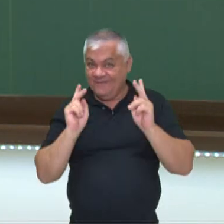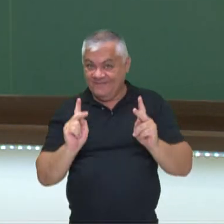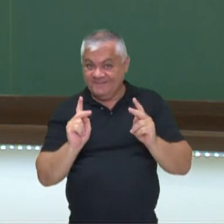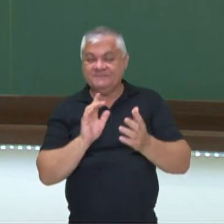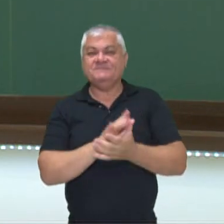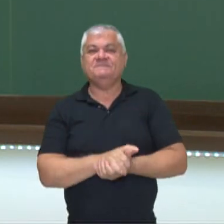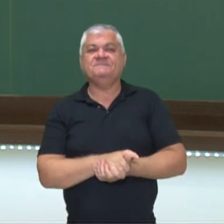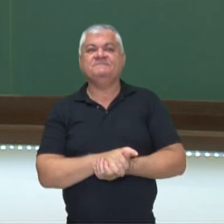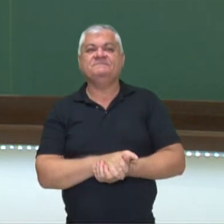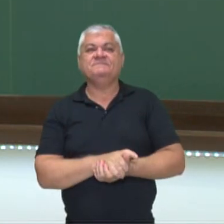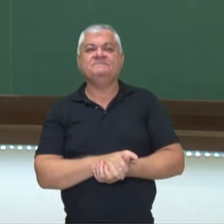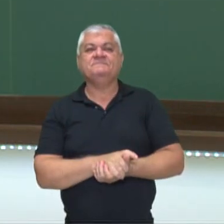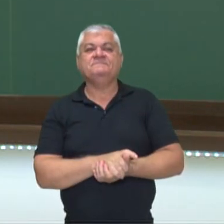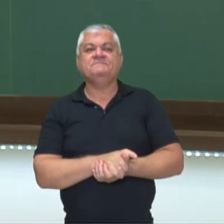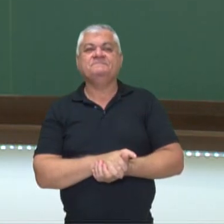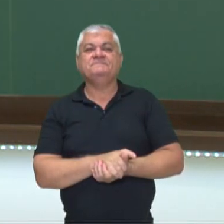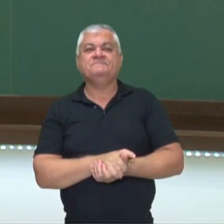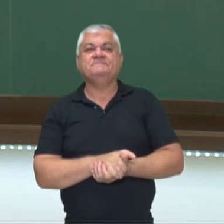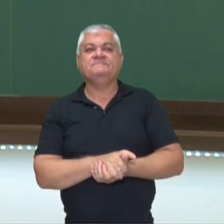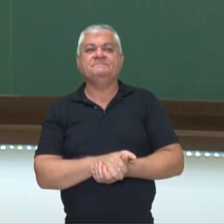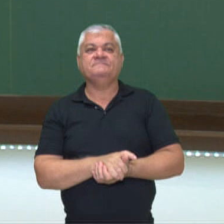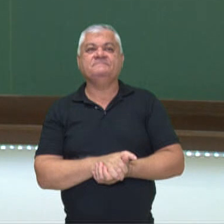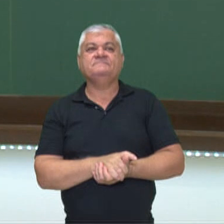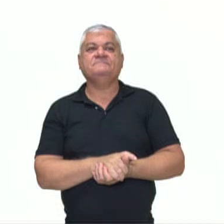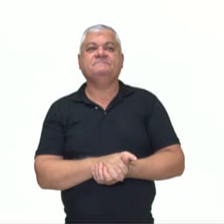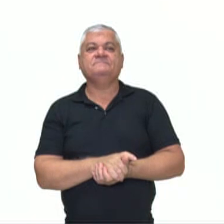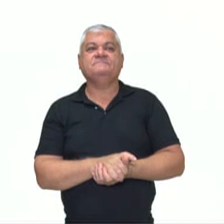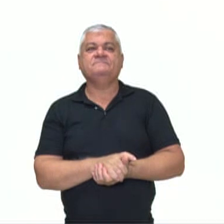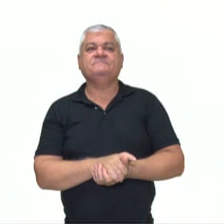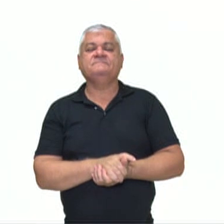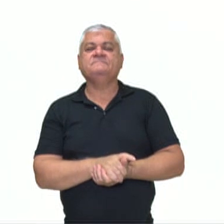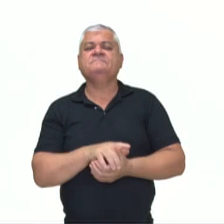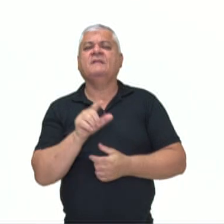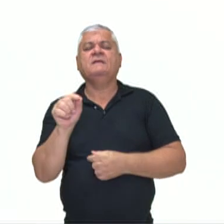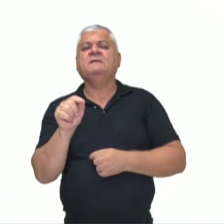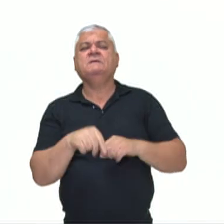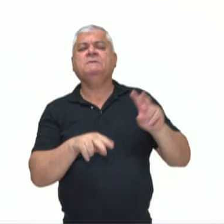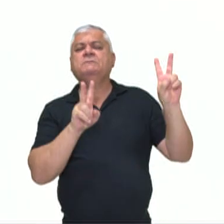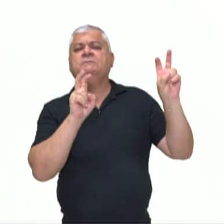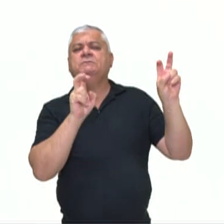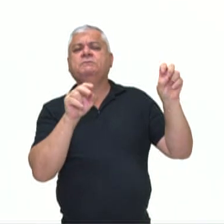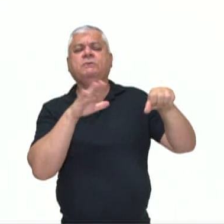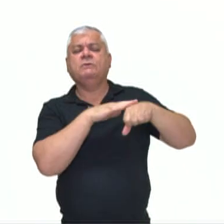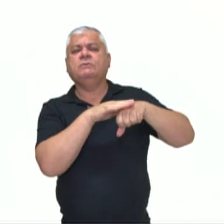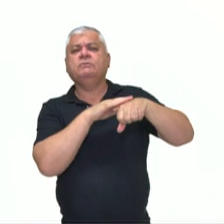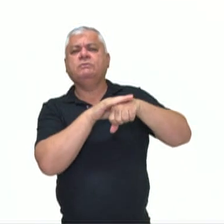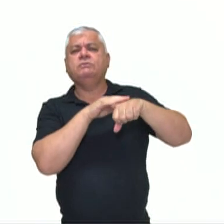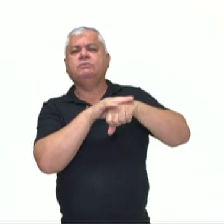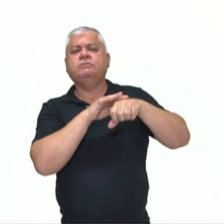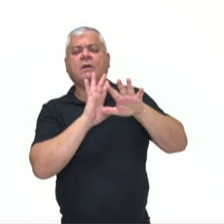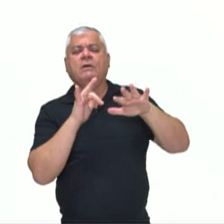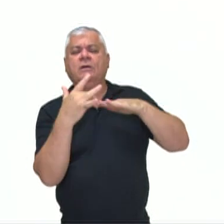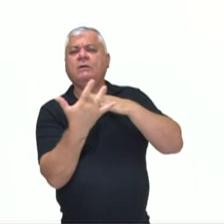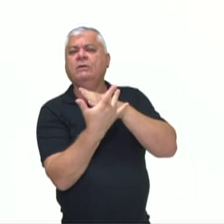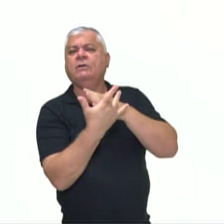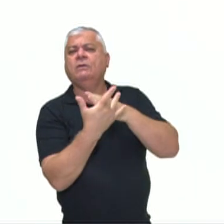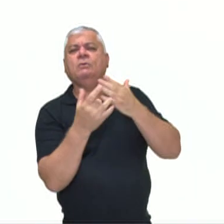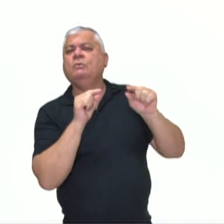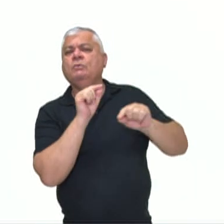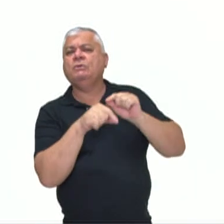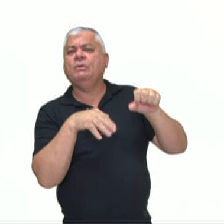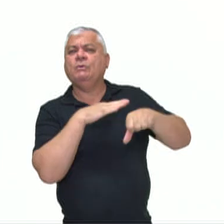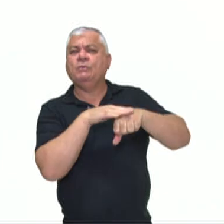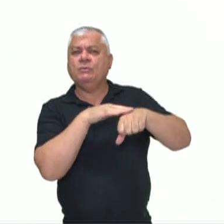A ver, entonces. A ver. Sobre quem hablamos? Então, aqui a gente tem novamente a mensagem